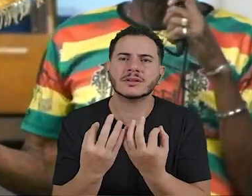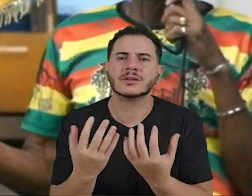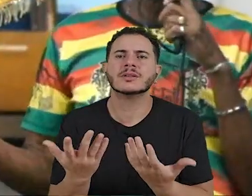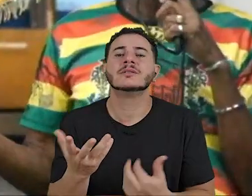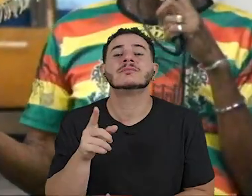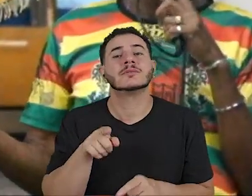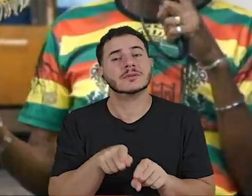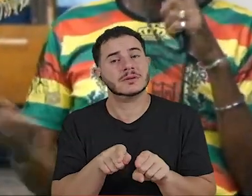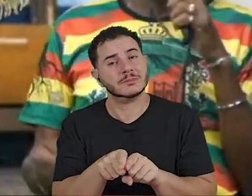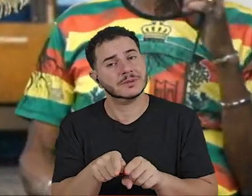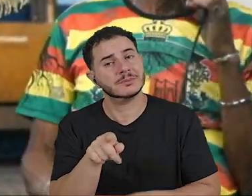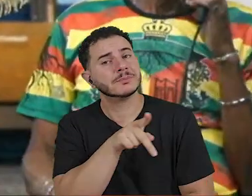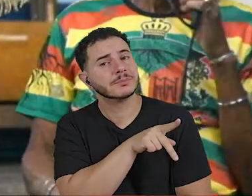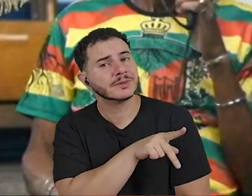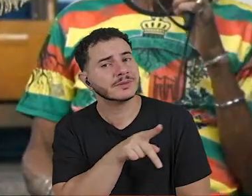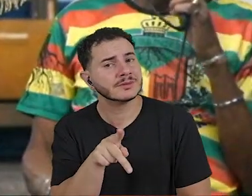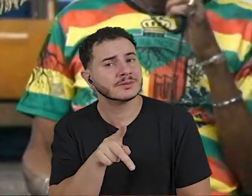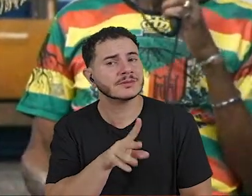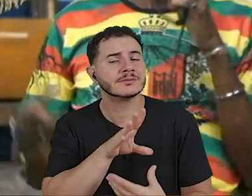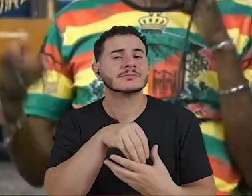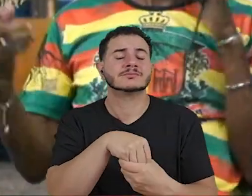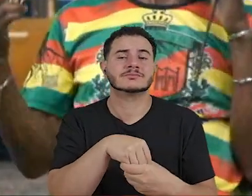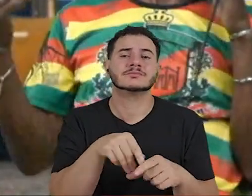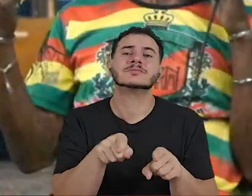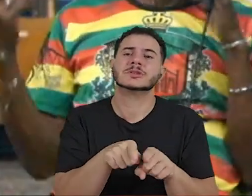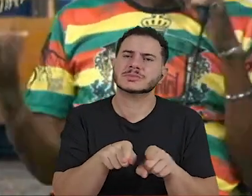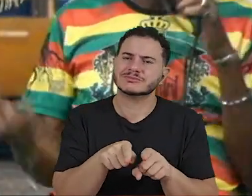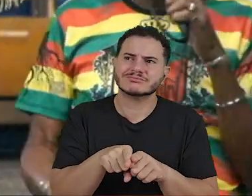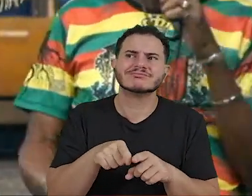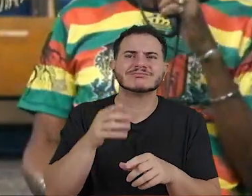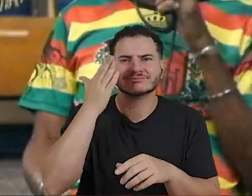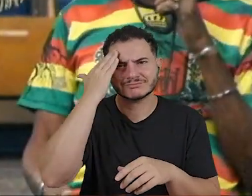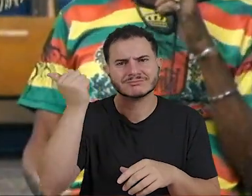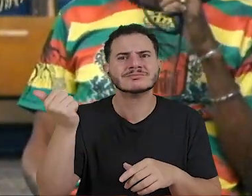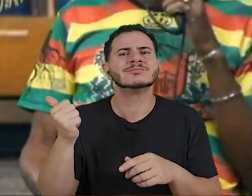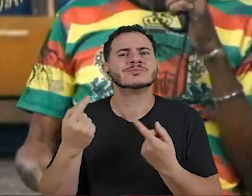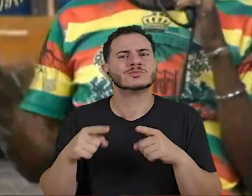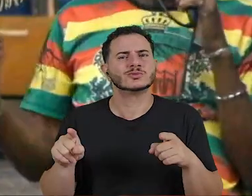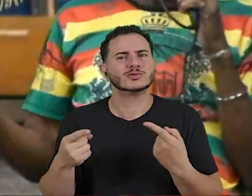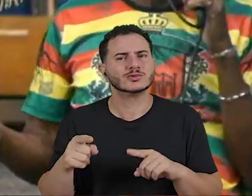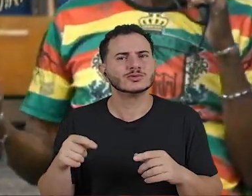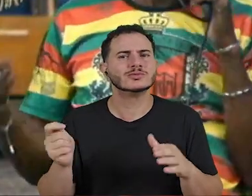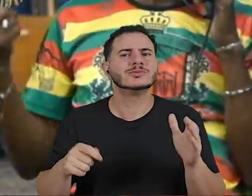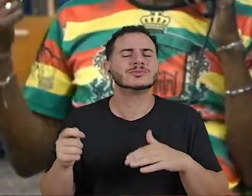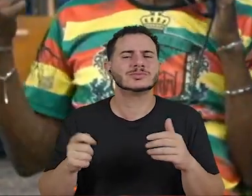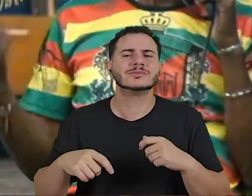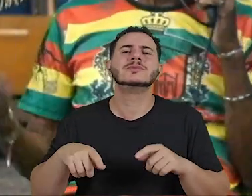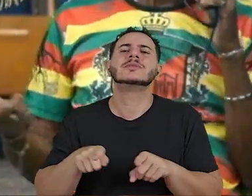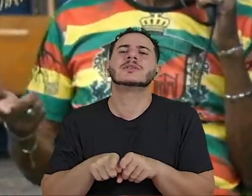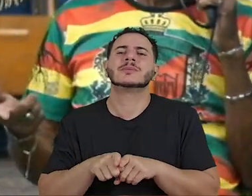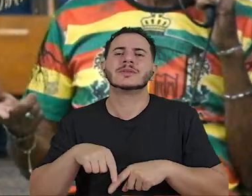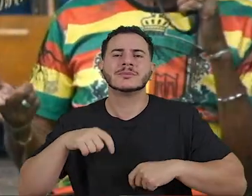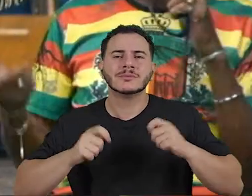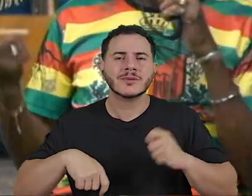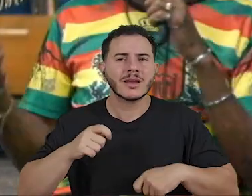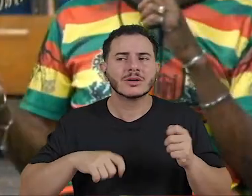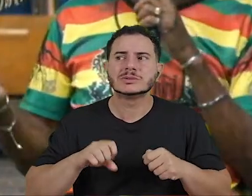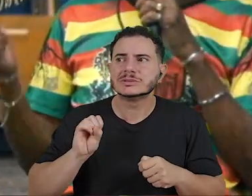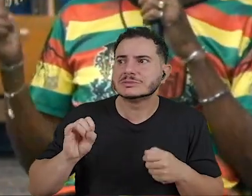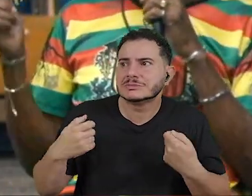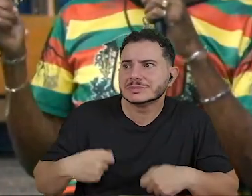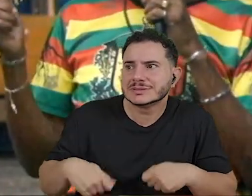é o presidente, é percussista também, dirige também bate de maracatu na hora